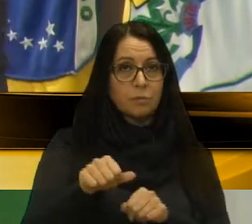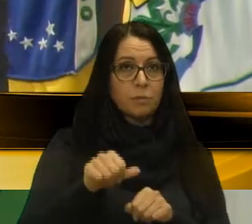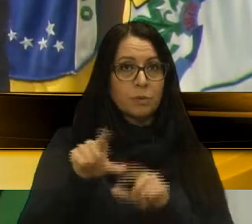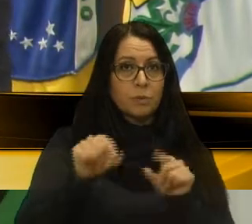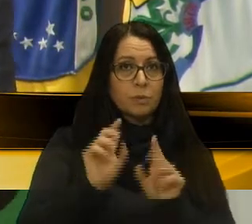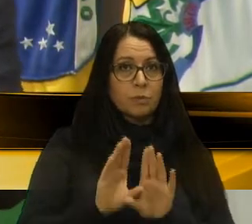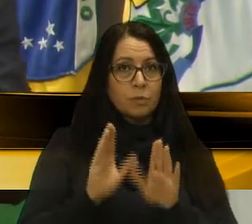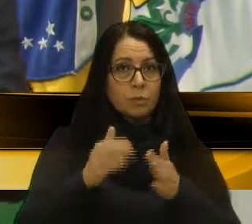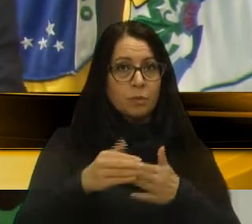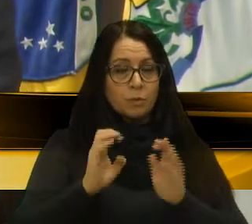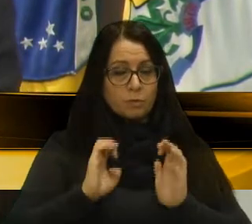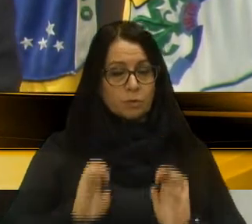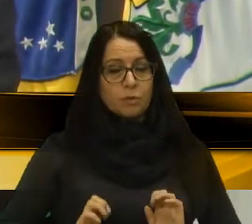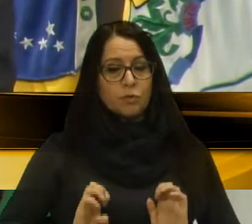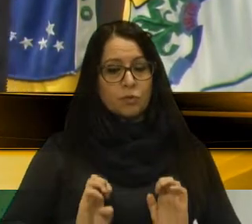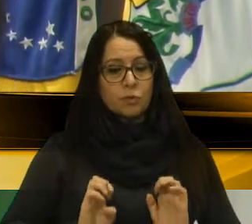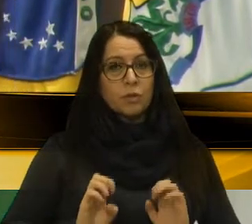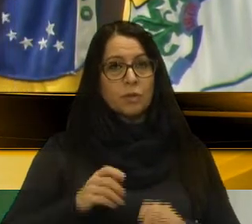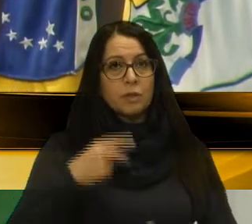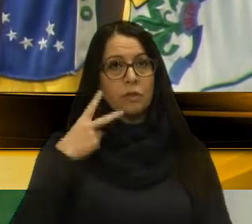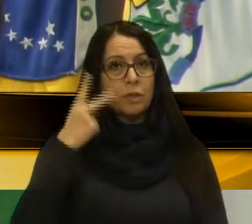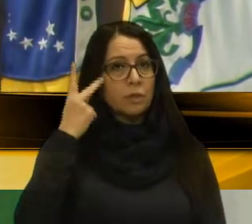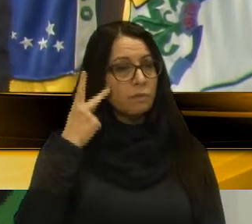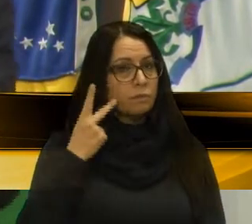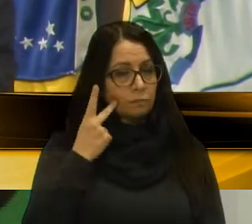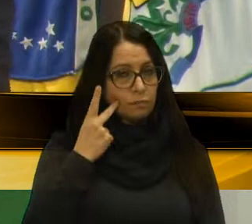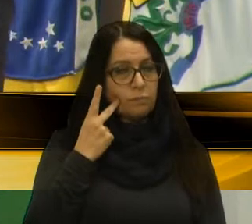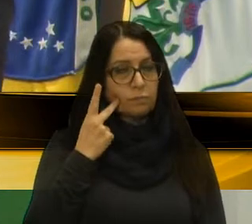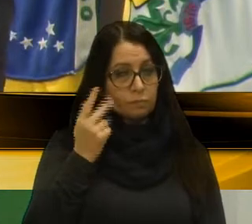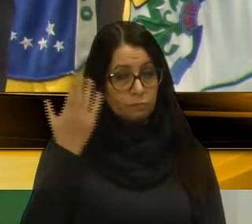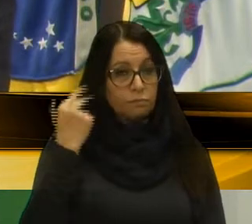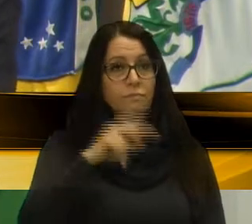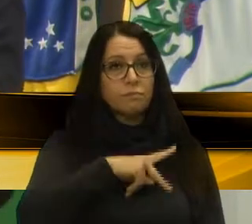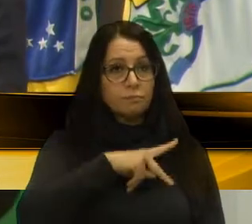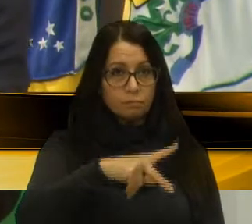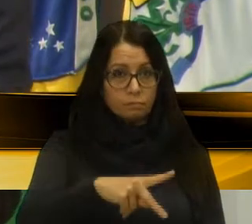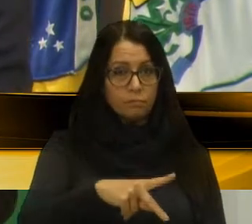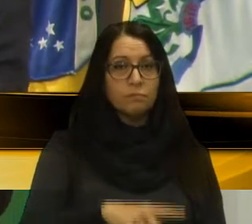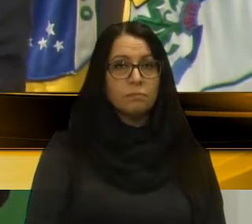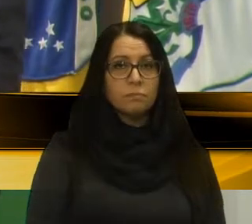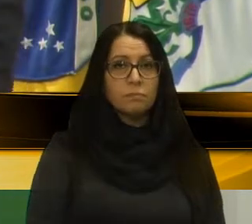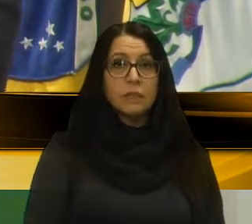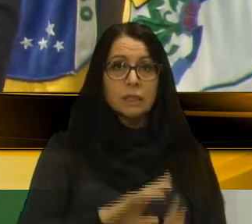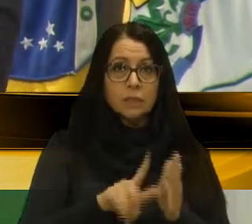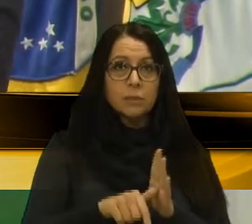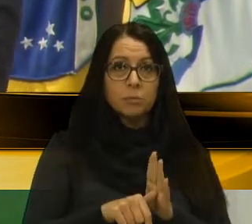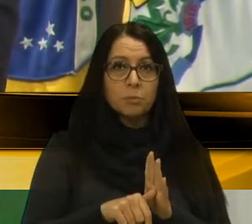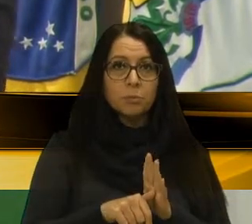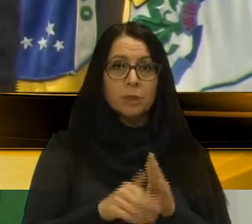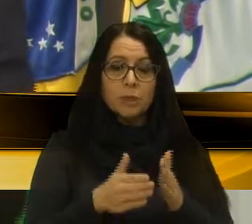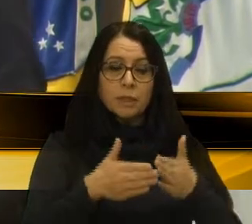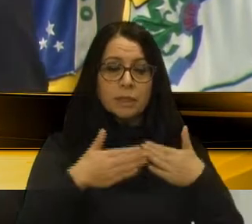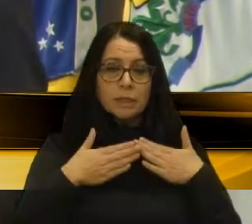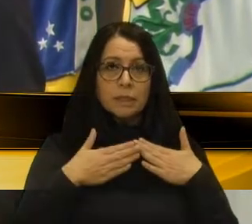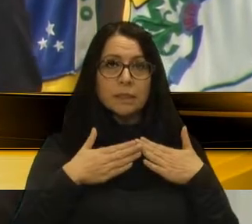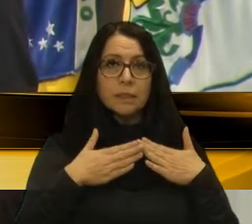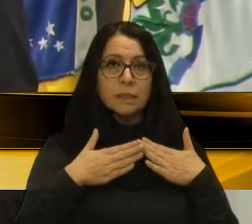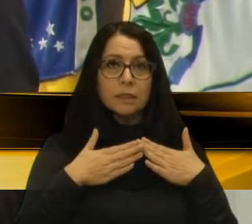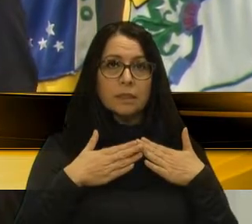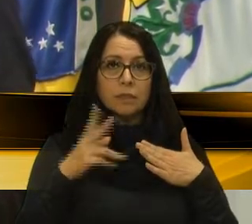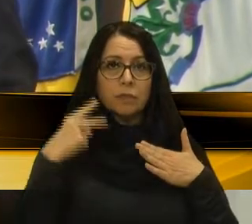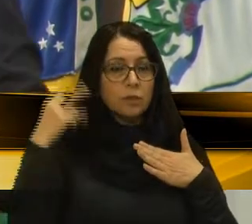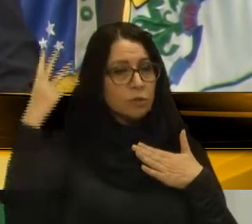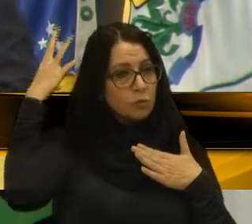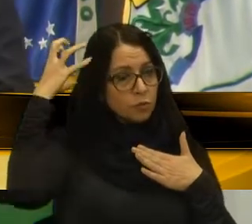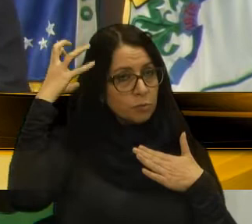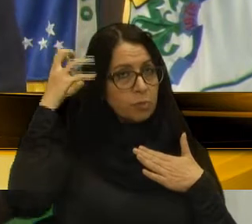comissão de ética, na qual o vereador Renato Nunes era o presidente, depois ele veio a se licenciar, vem o vereador